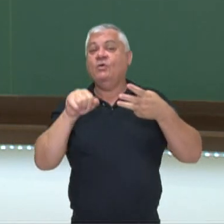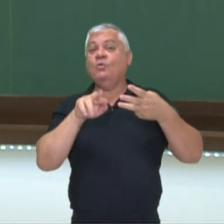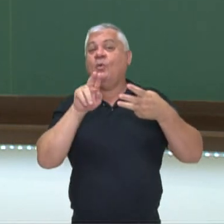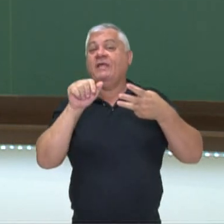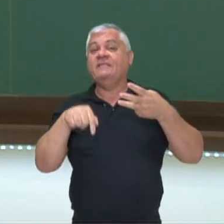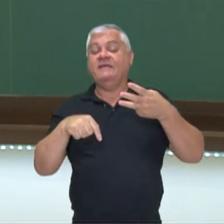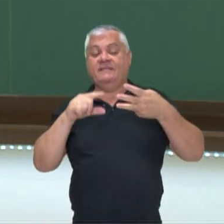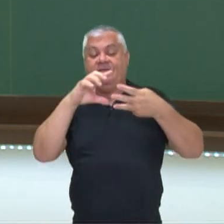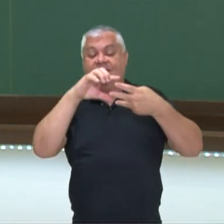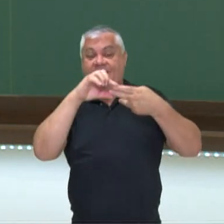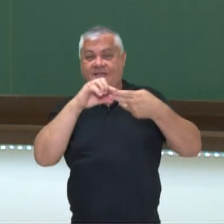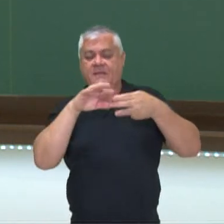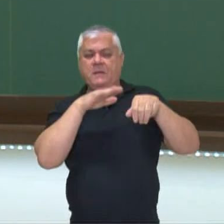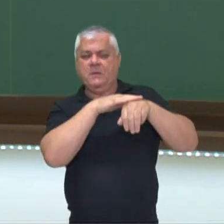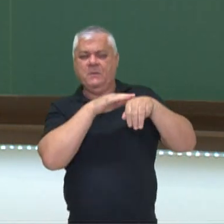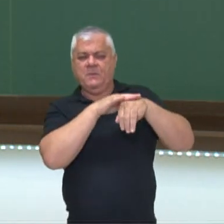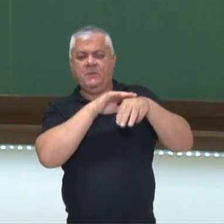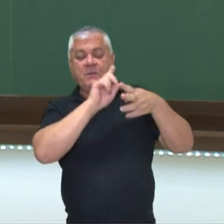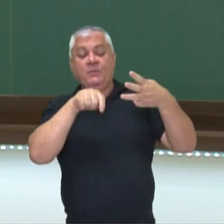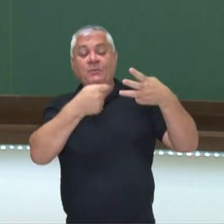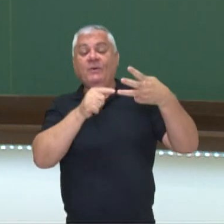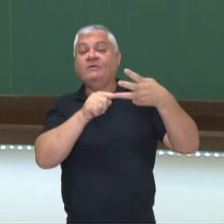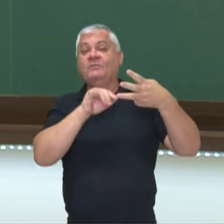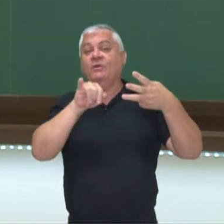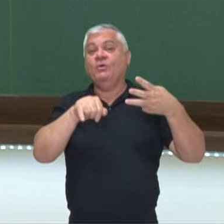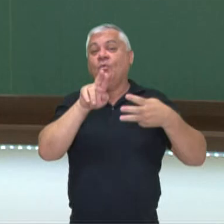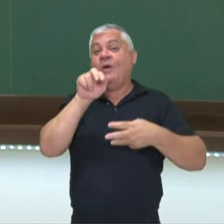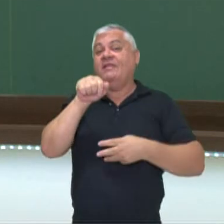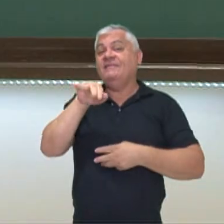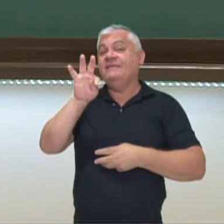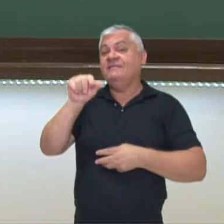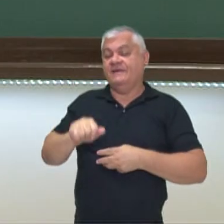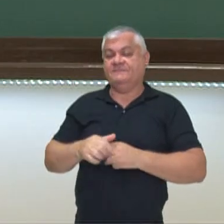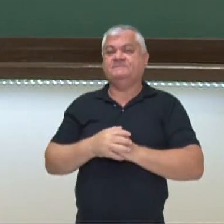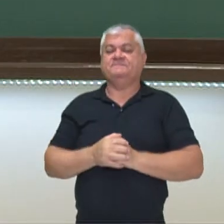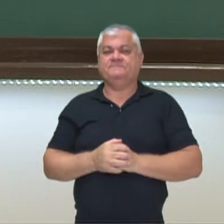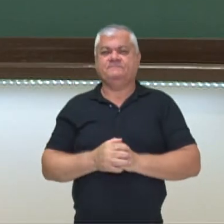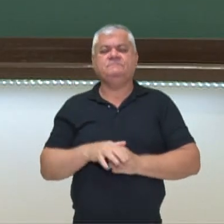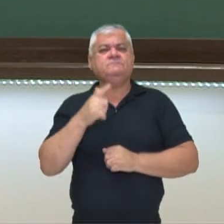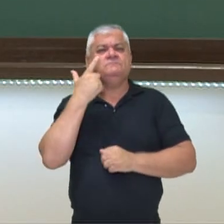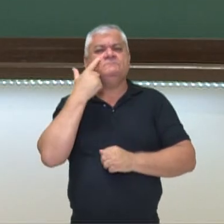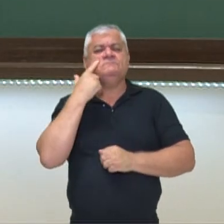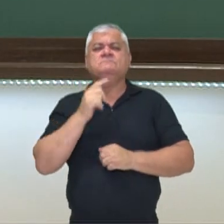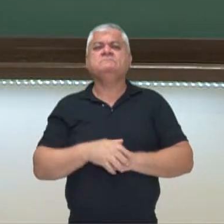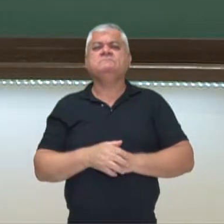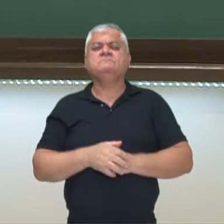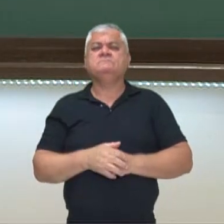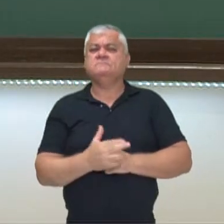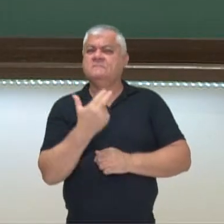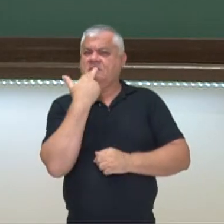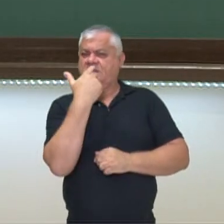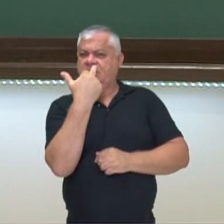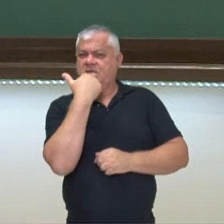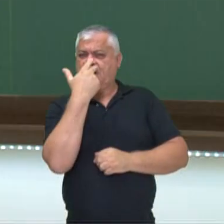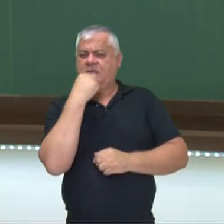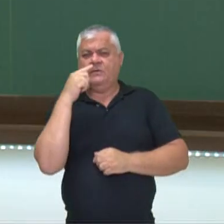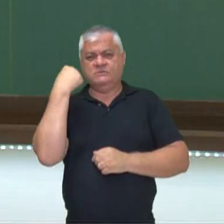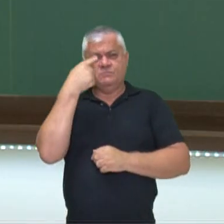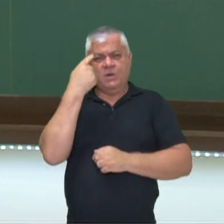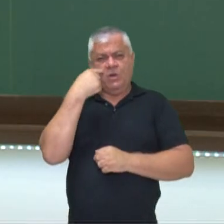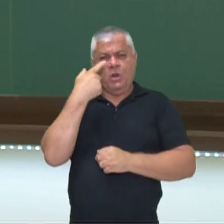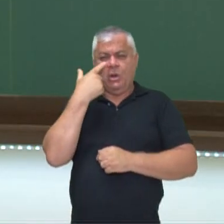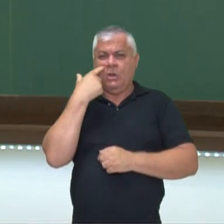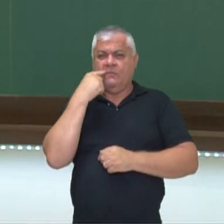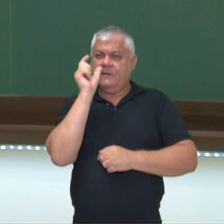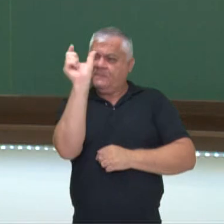novidade em relação a Juanita. A ver, então a gente vai analisar um pouquinho a língua. Reparem, aqui ó,